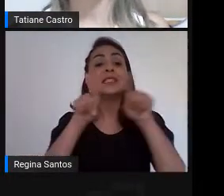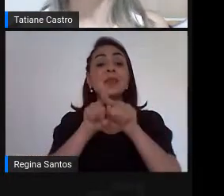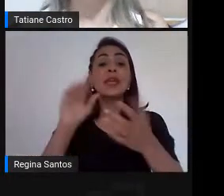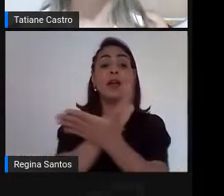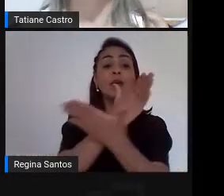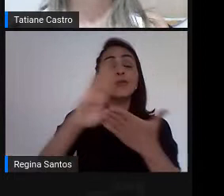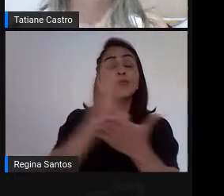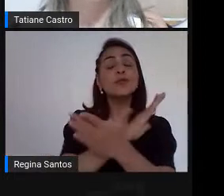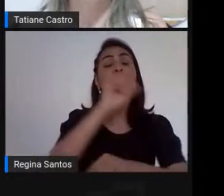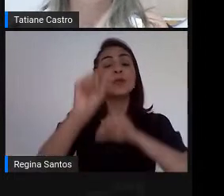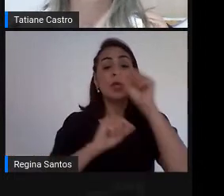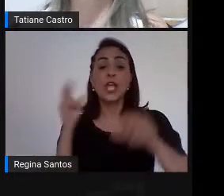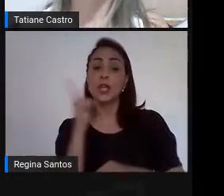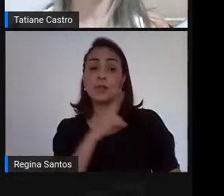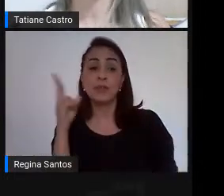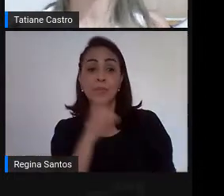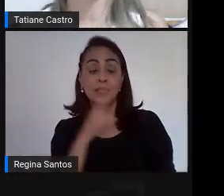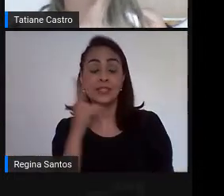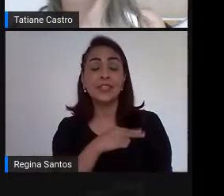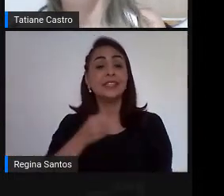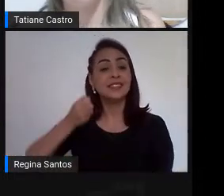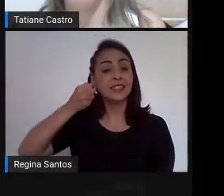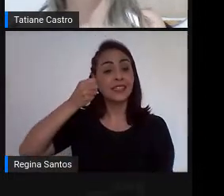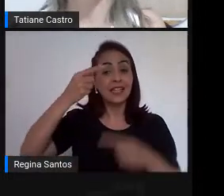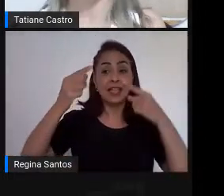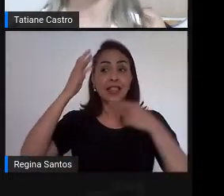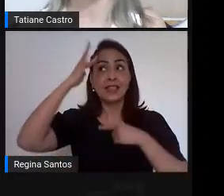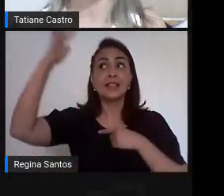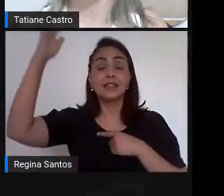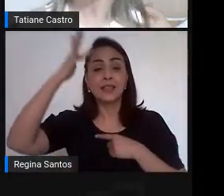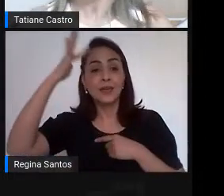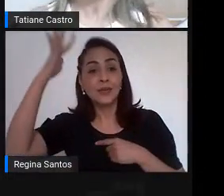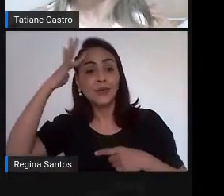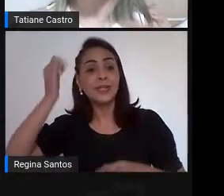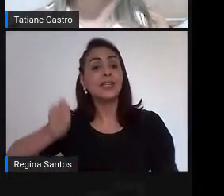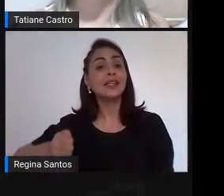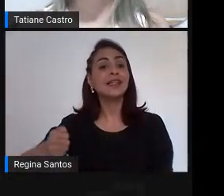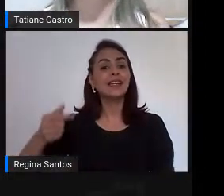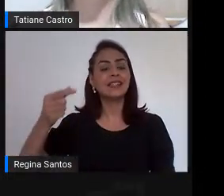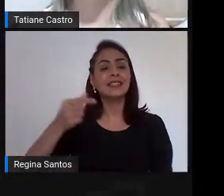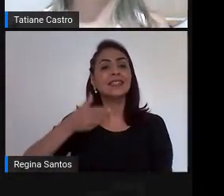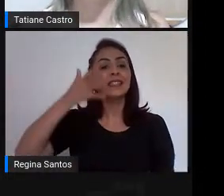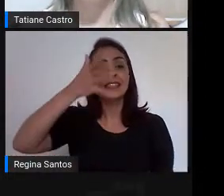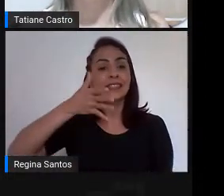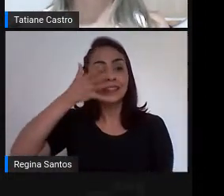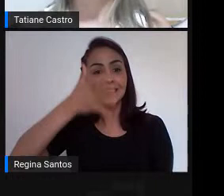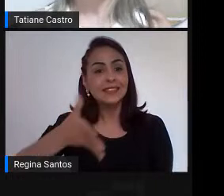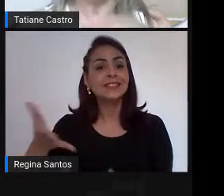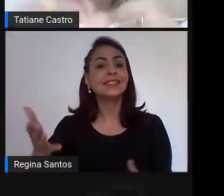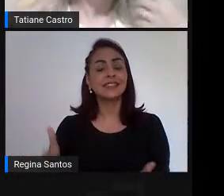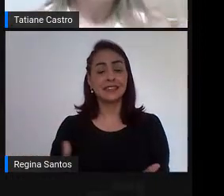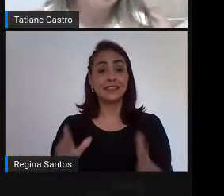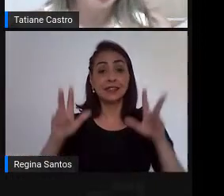educação, que questionava o papel da escola, que questionava o papel do professor, então em termos educacionais, também em termos